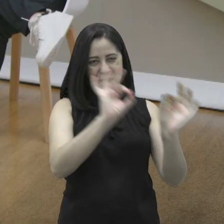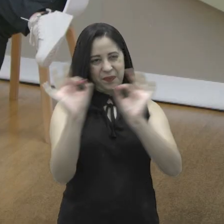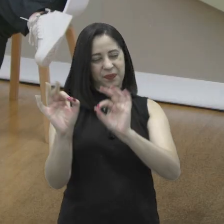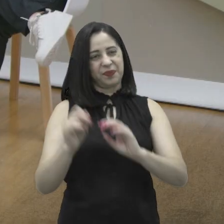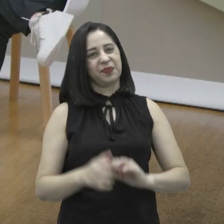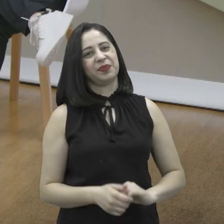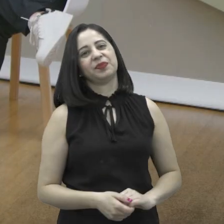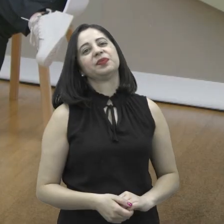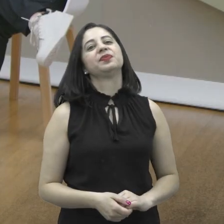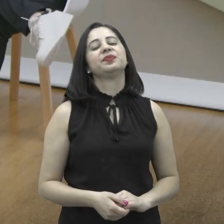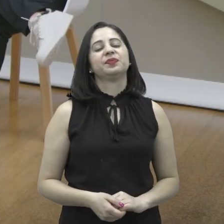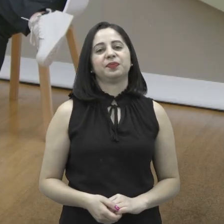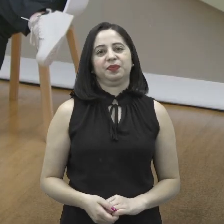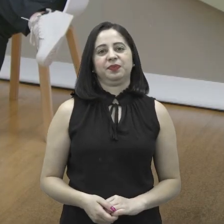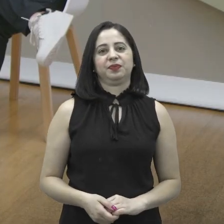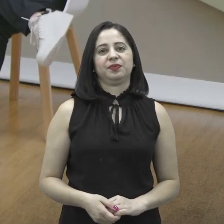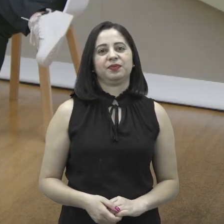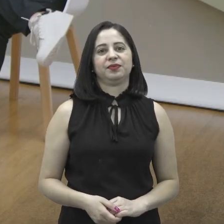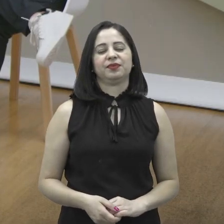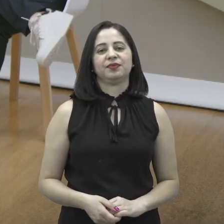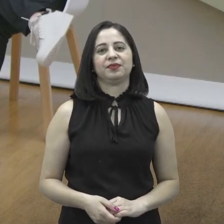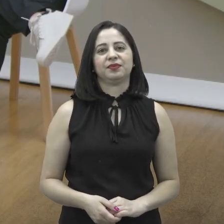conferir?